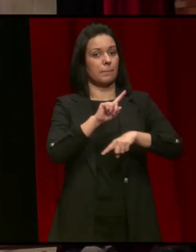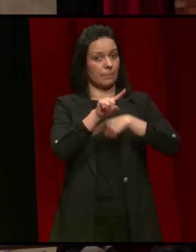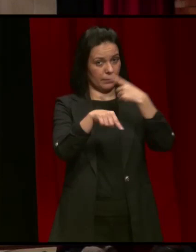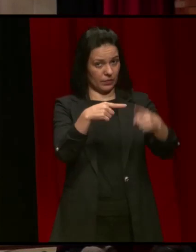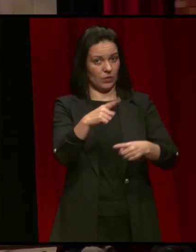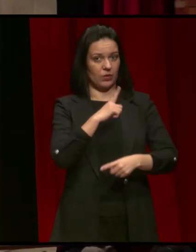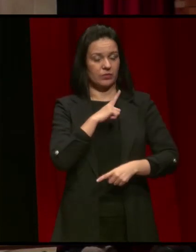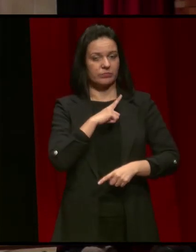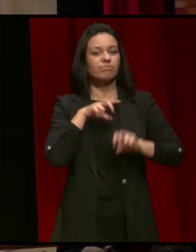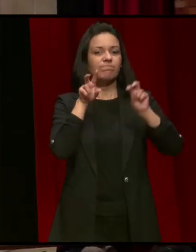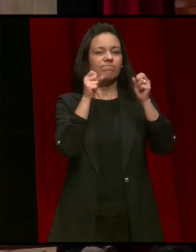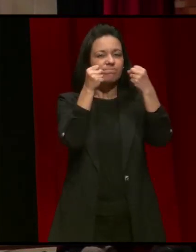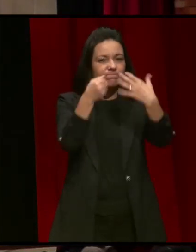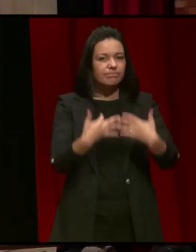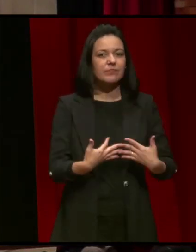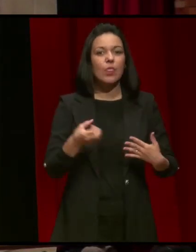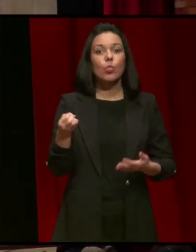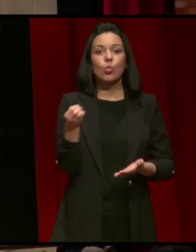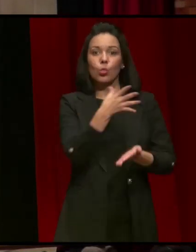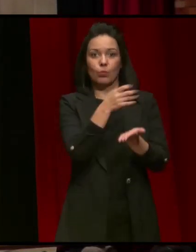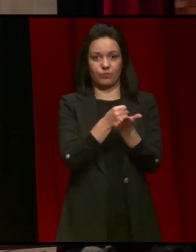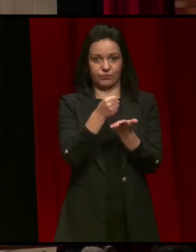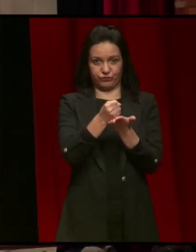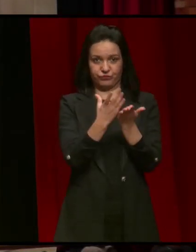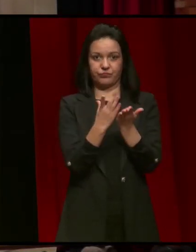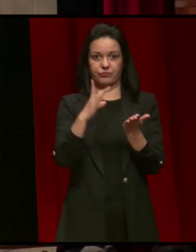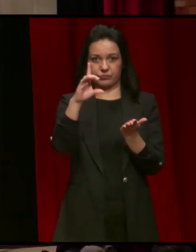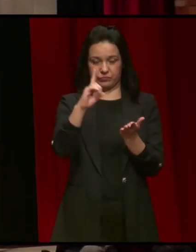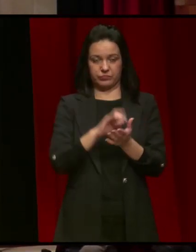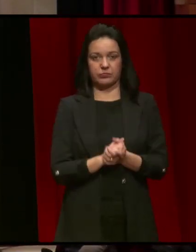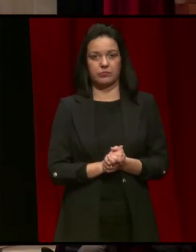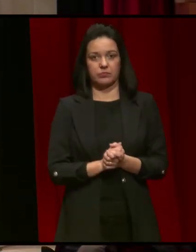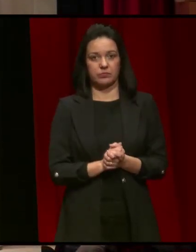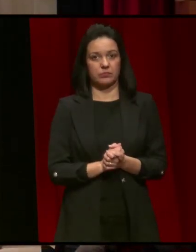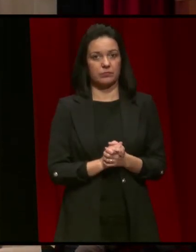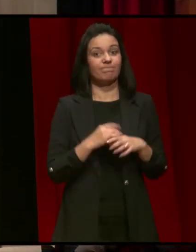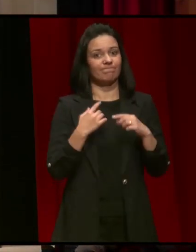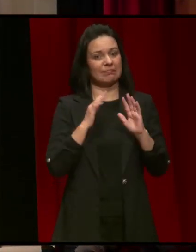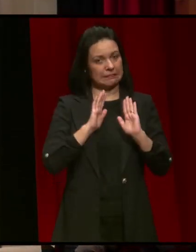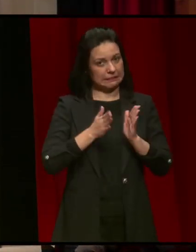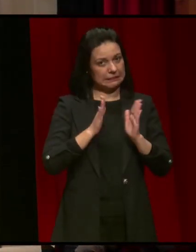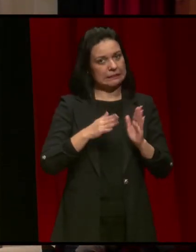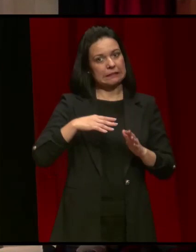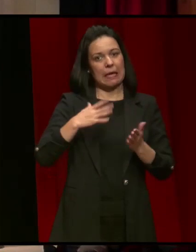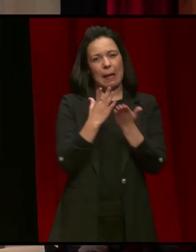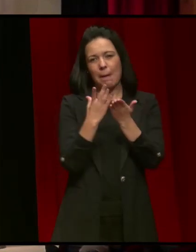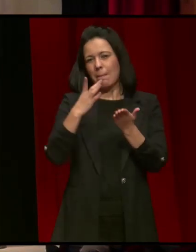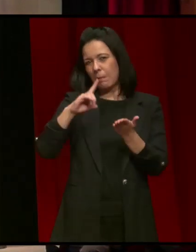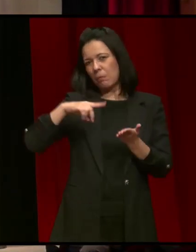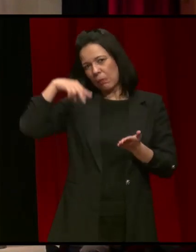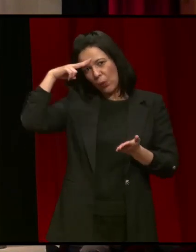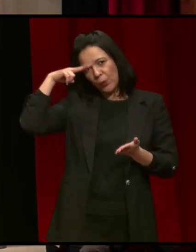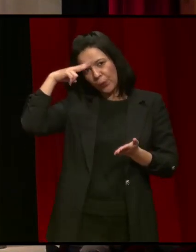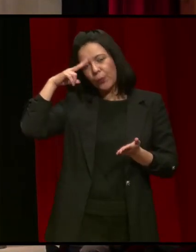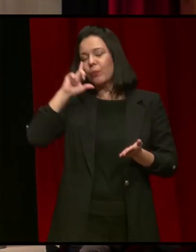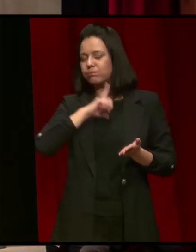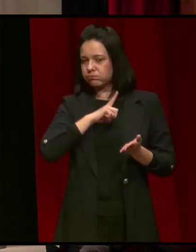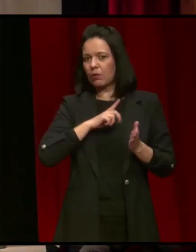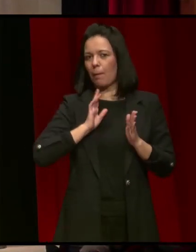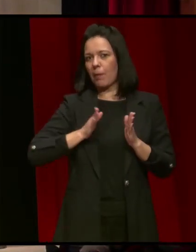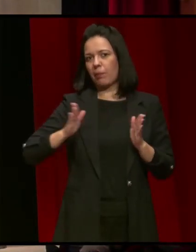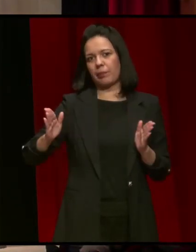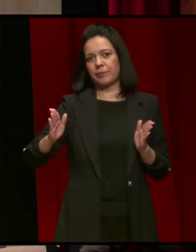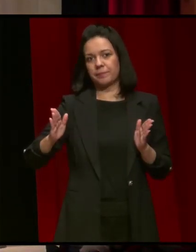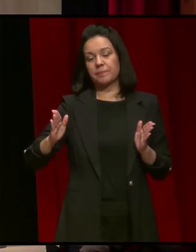Testamento, e eu acho que vamos ficar toda tarde agora no Novo Testamento, porque tem muitas histórias bíblicas sobre isso, né?